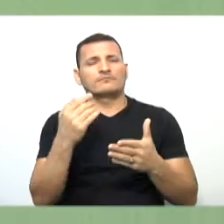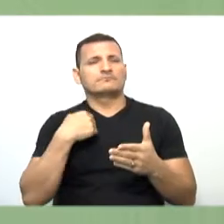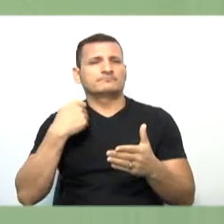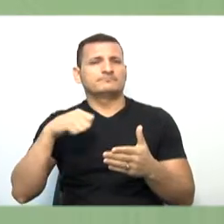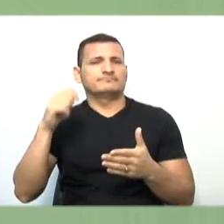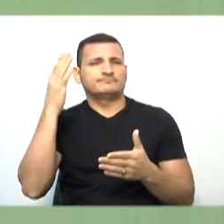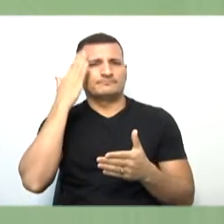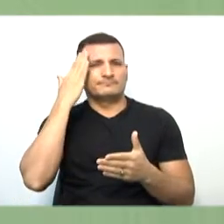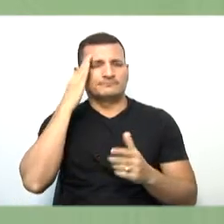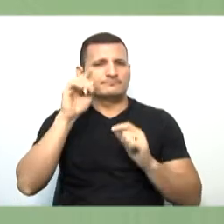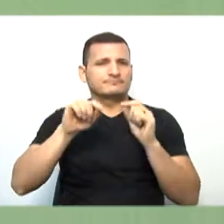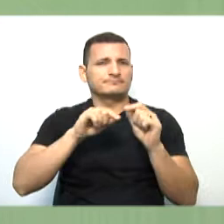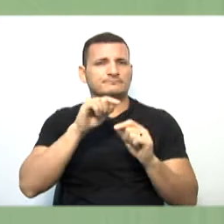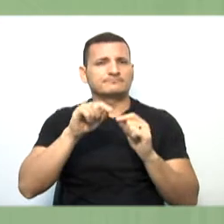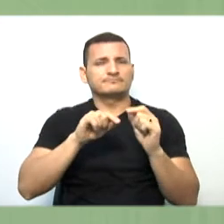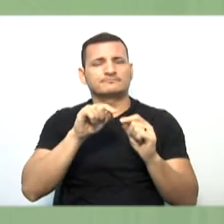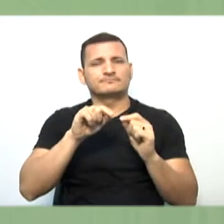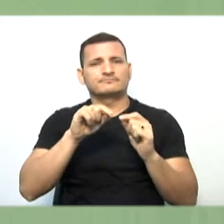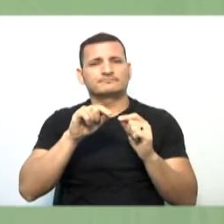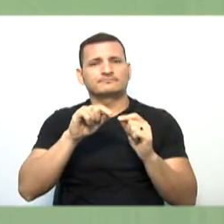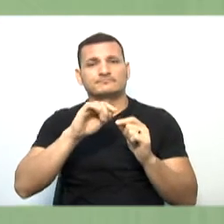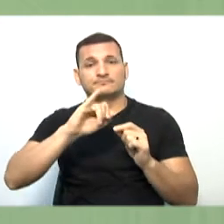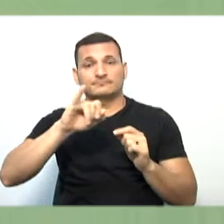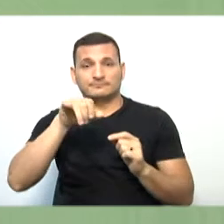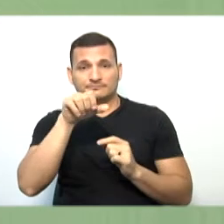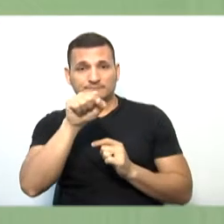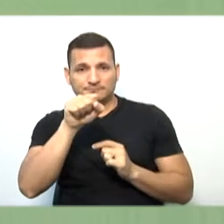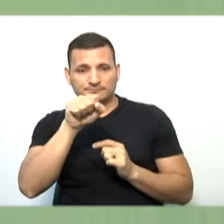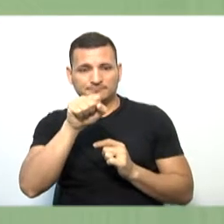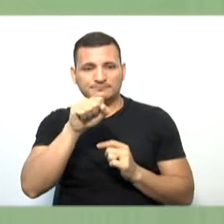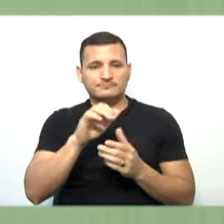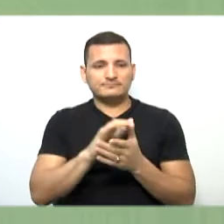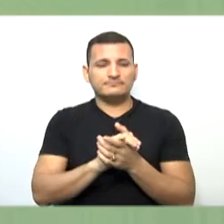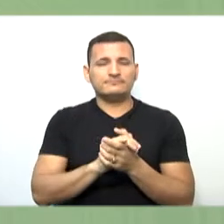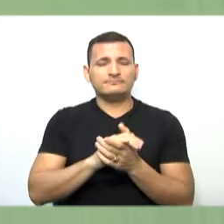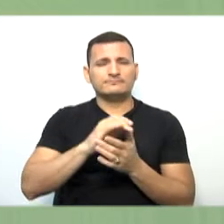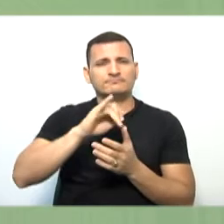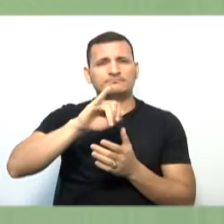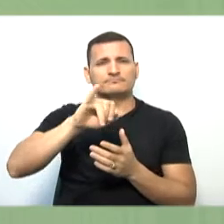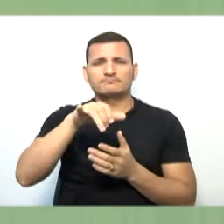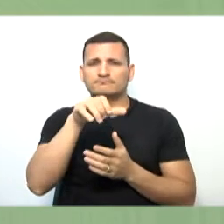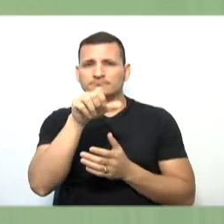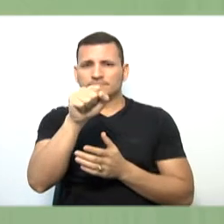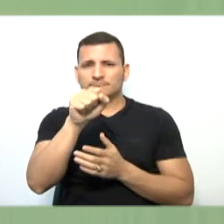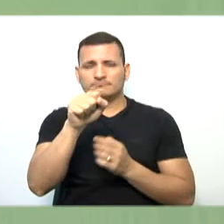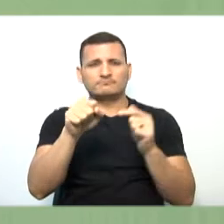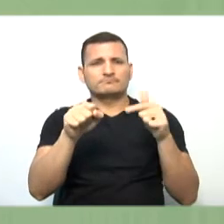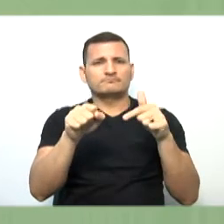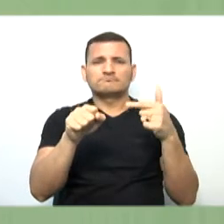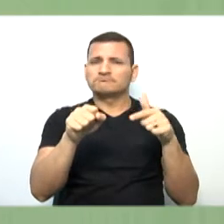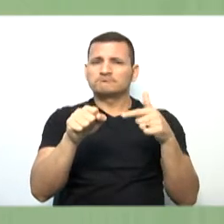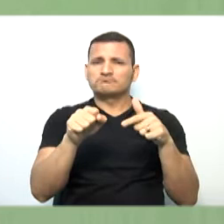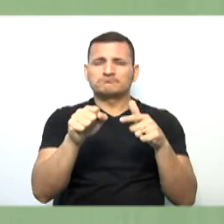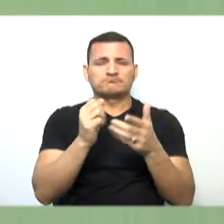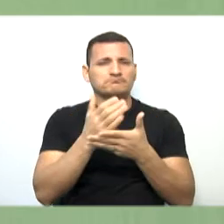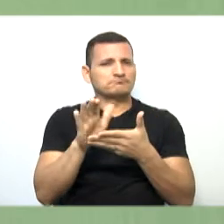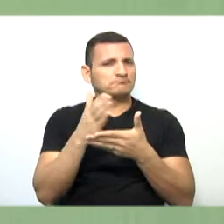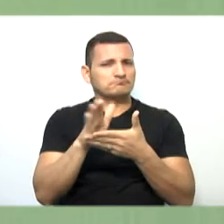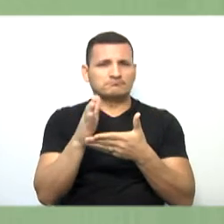de JavaScript, professora? A primeira coisa é, JavaScript não tem nada a ver